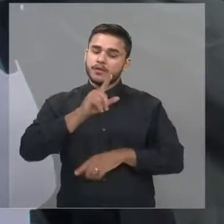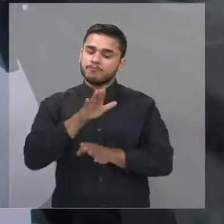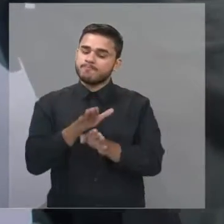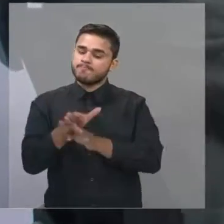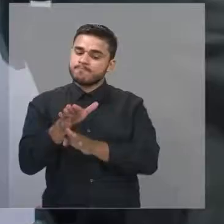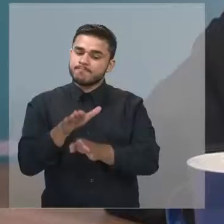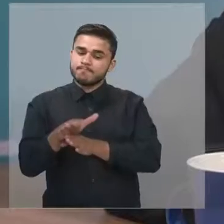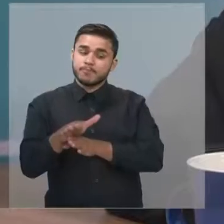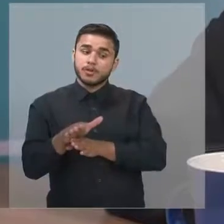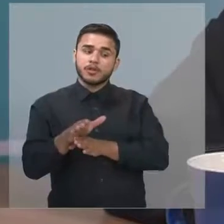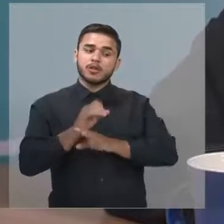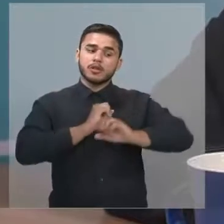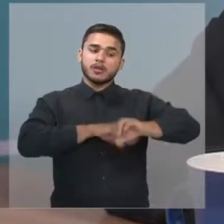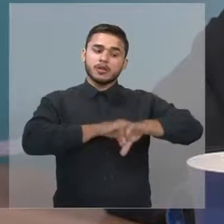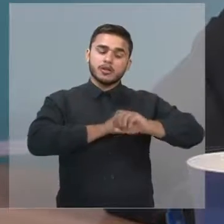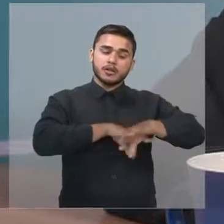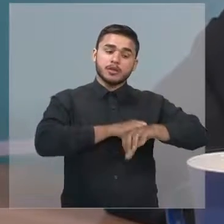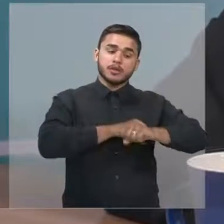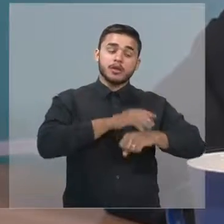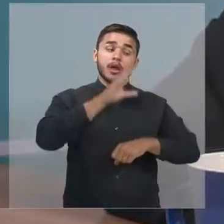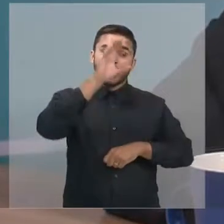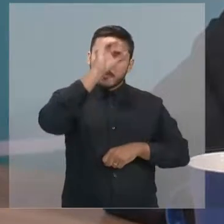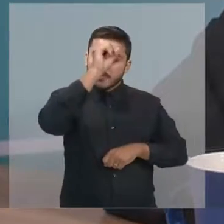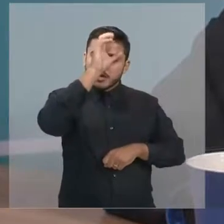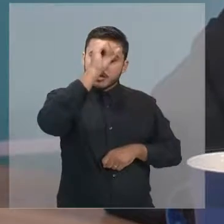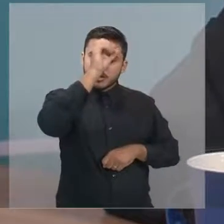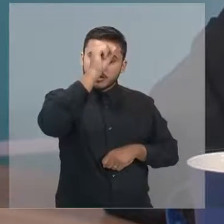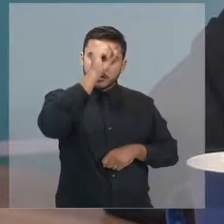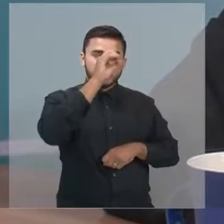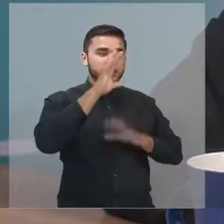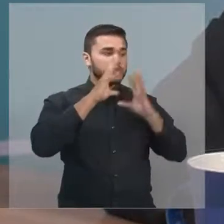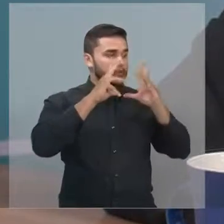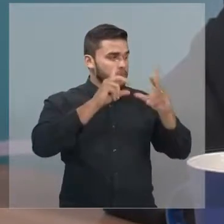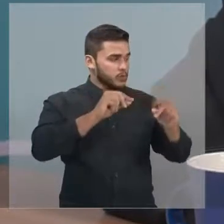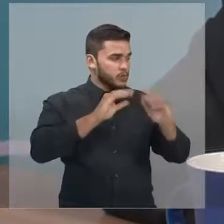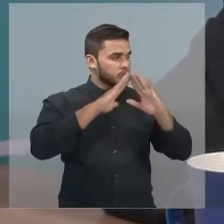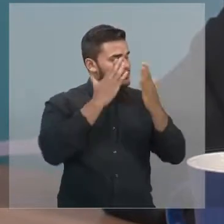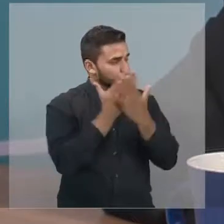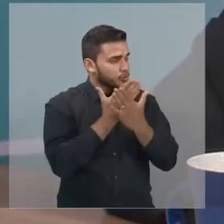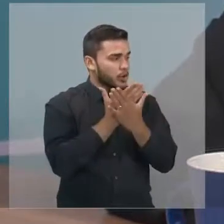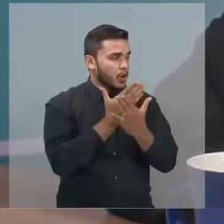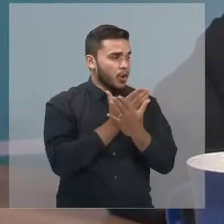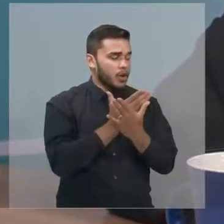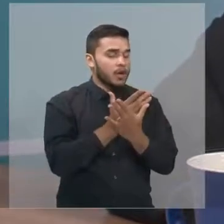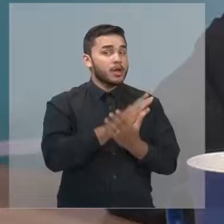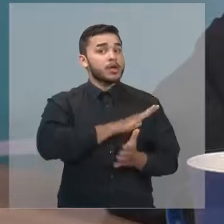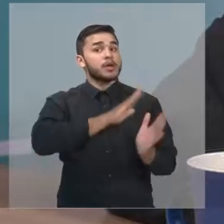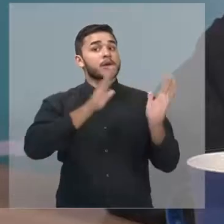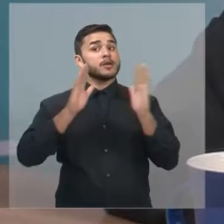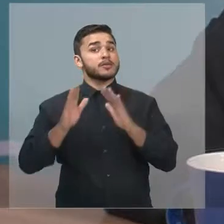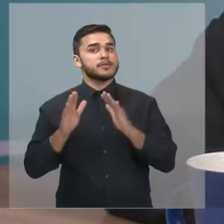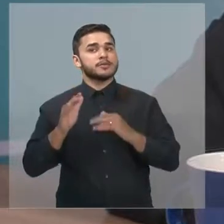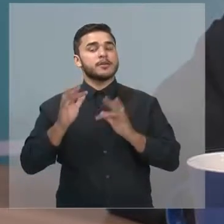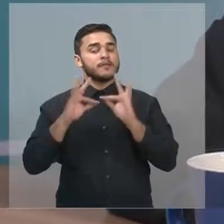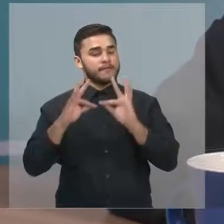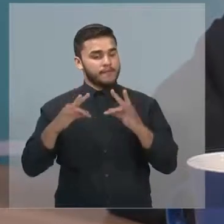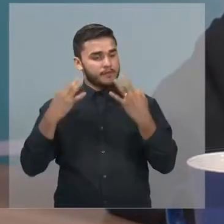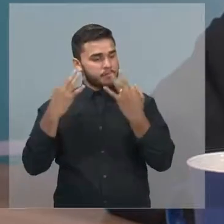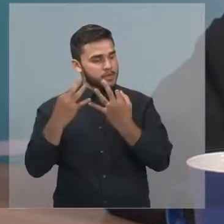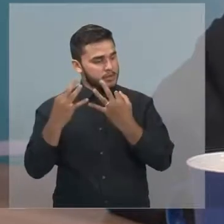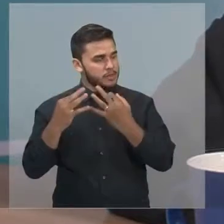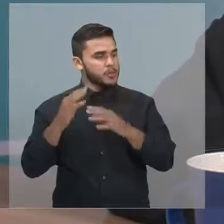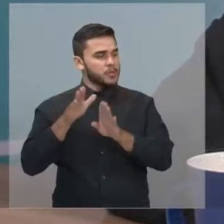temos que aprimorar a educação. A educação tem que ser transmissão de saber e de valores de uma geração para outra. Quais seriam os